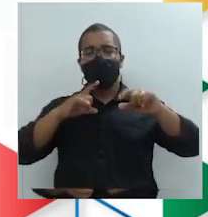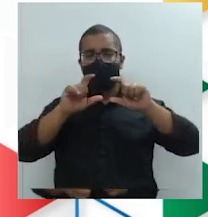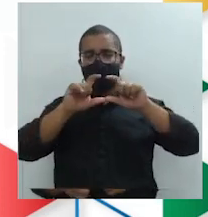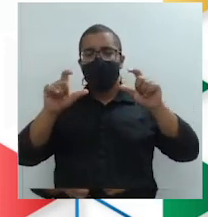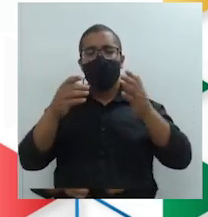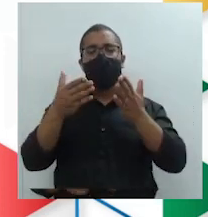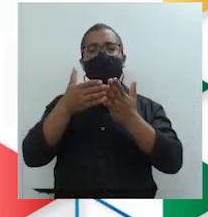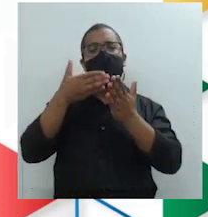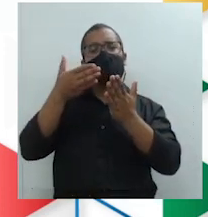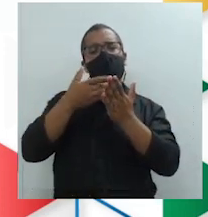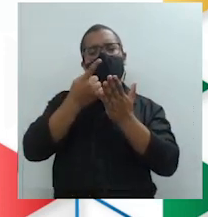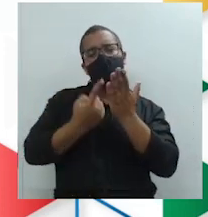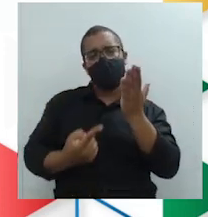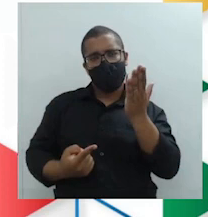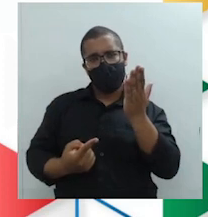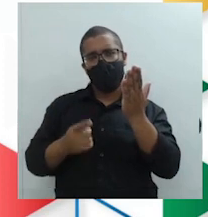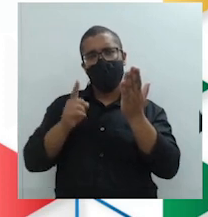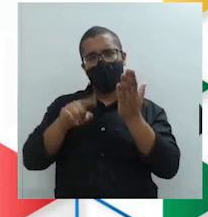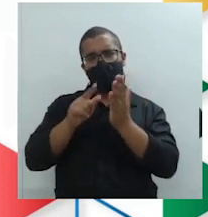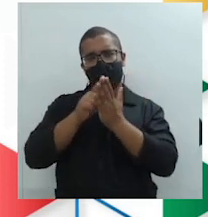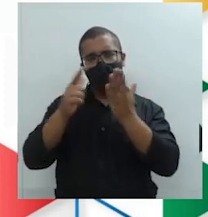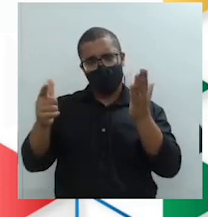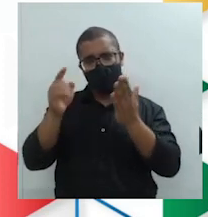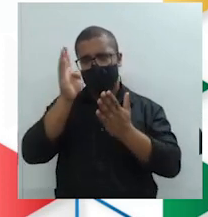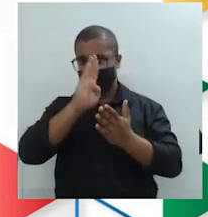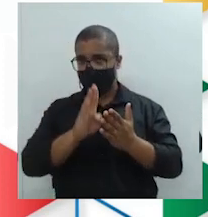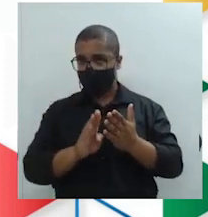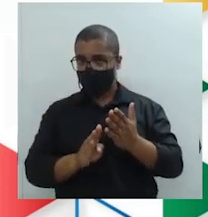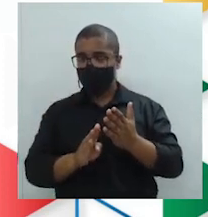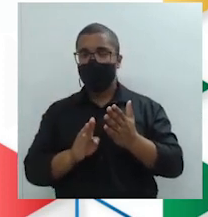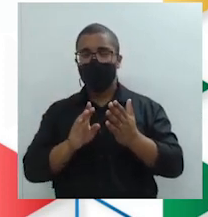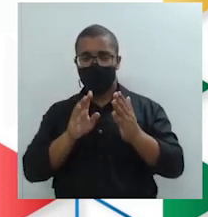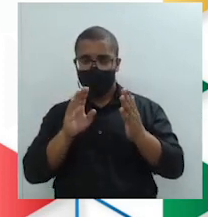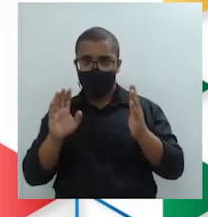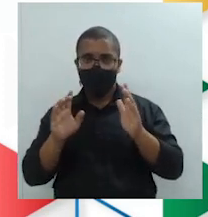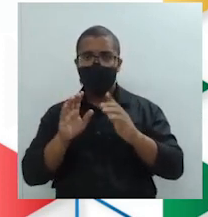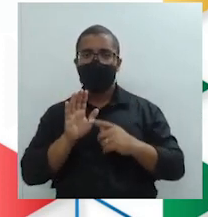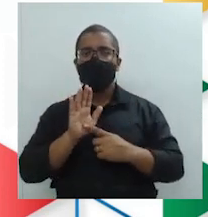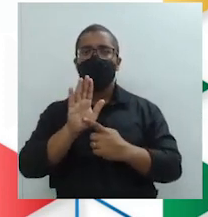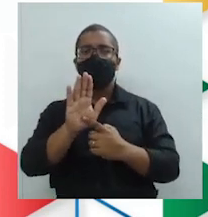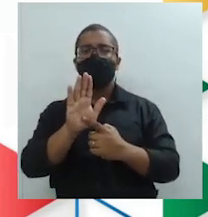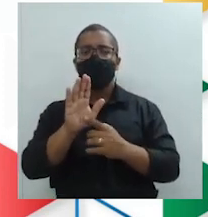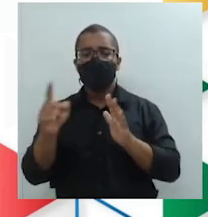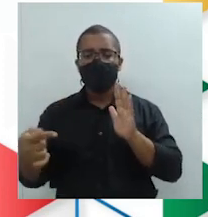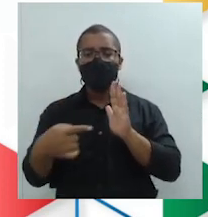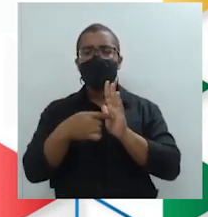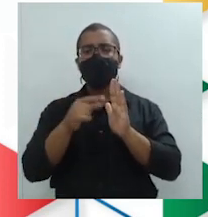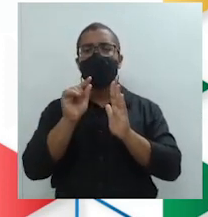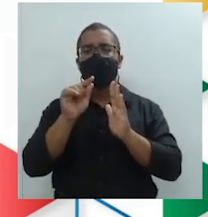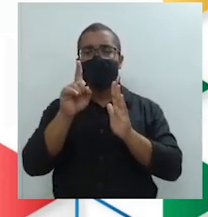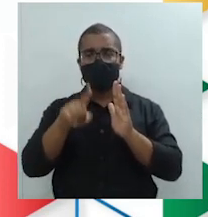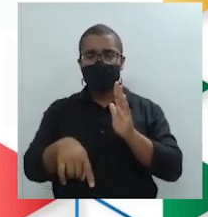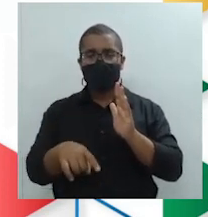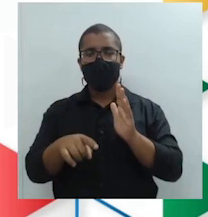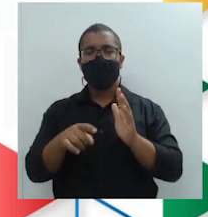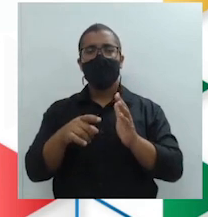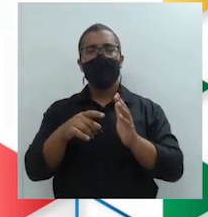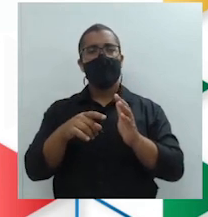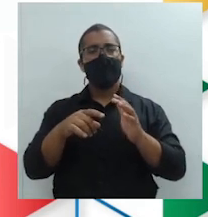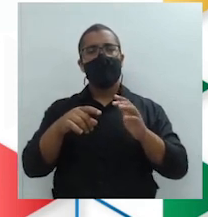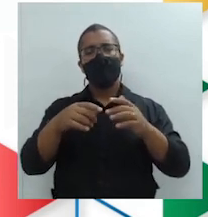Vejam só, a propaganda versa sobre um caderno do Jornal do Brasil, cujo